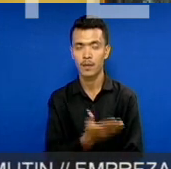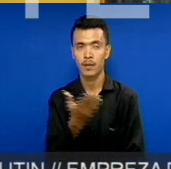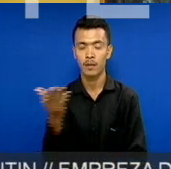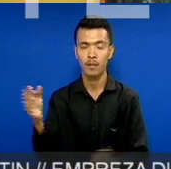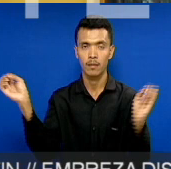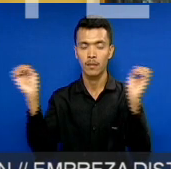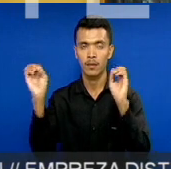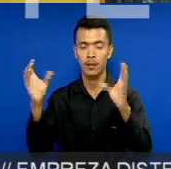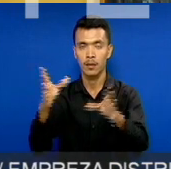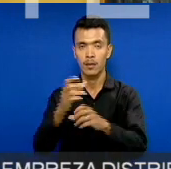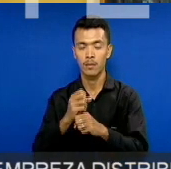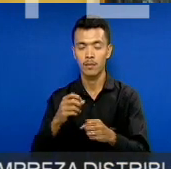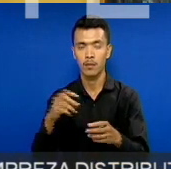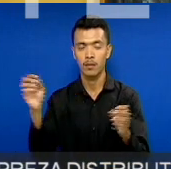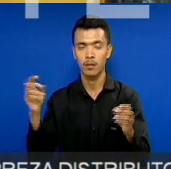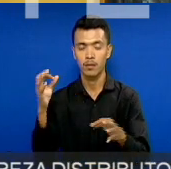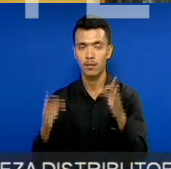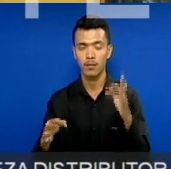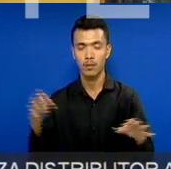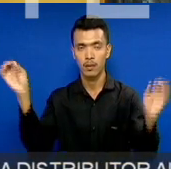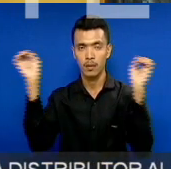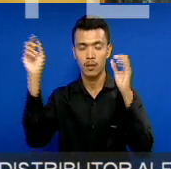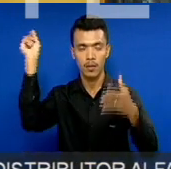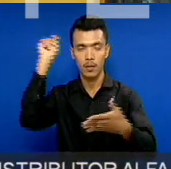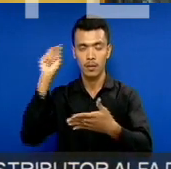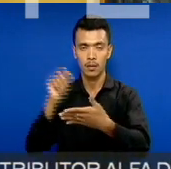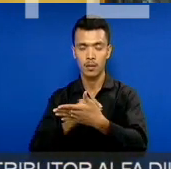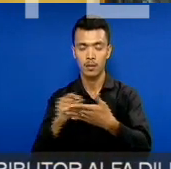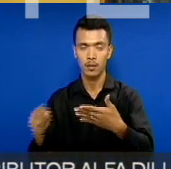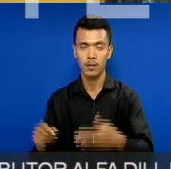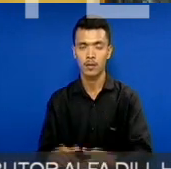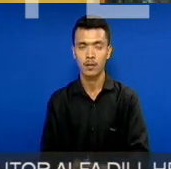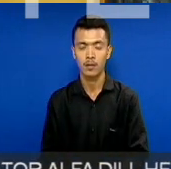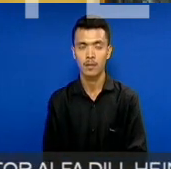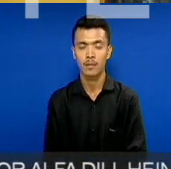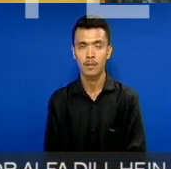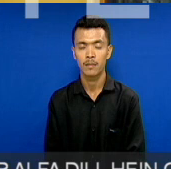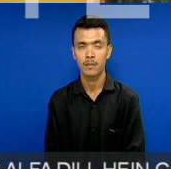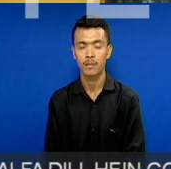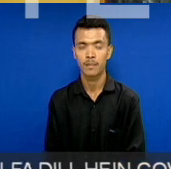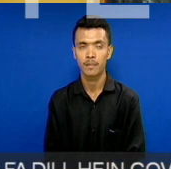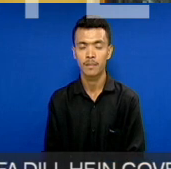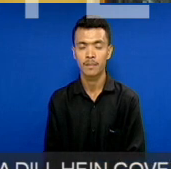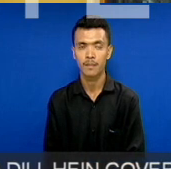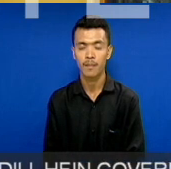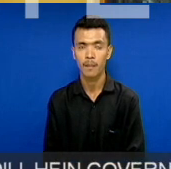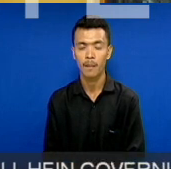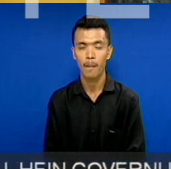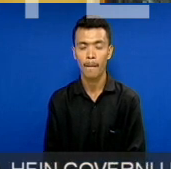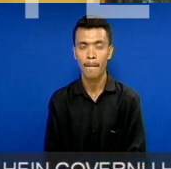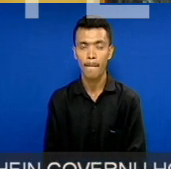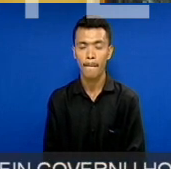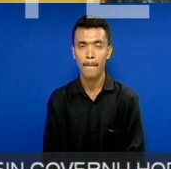depois assina o contrato. E razão séria, não estou agora, vou até lá lá. E depois lá cumpre a recomendação técnica de minha.